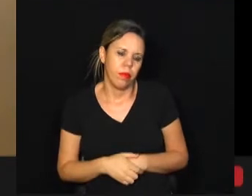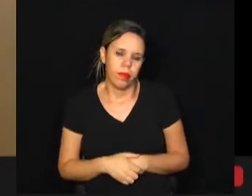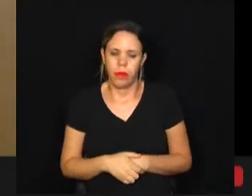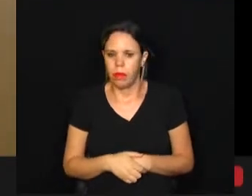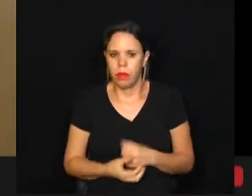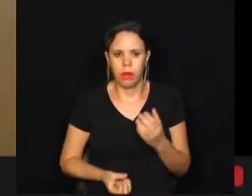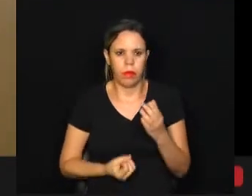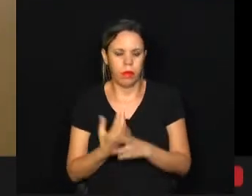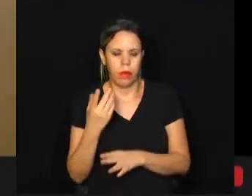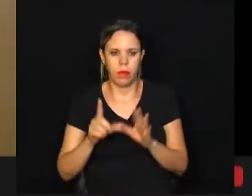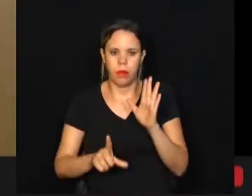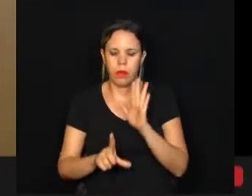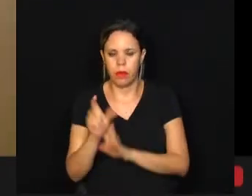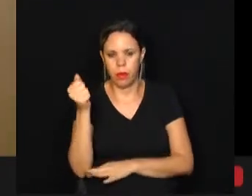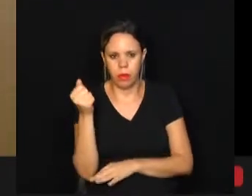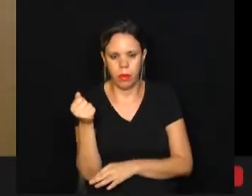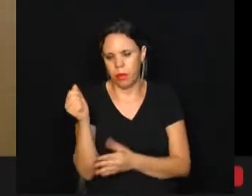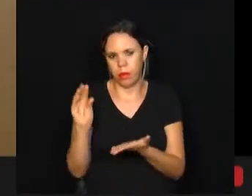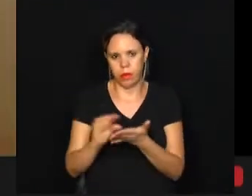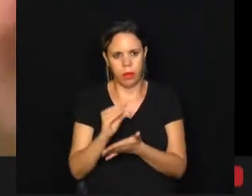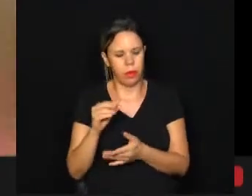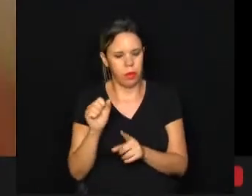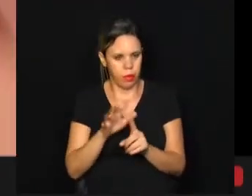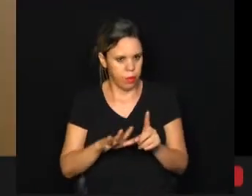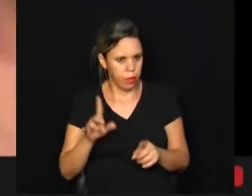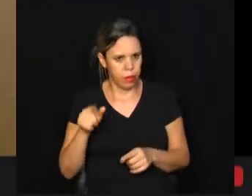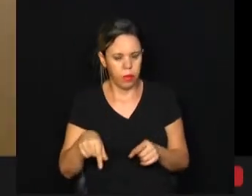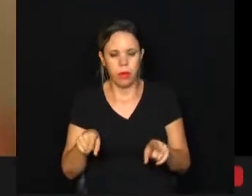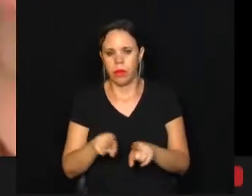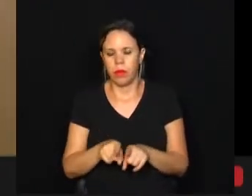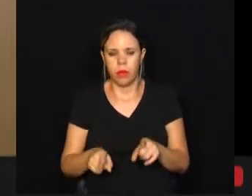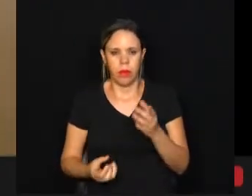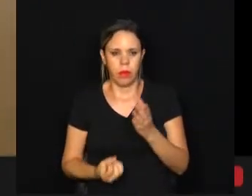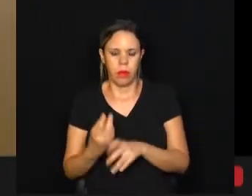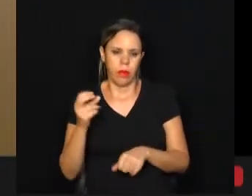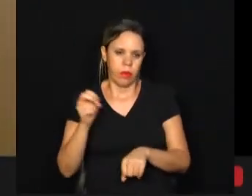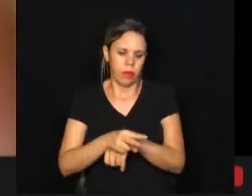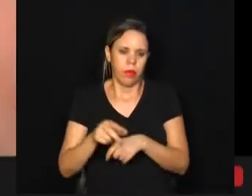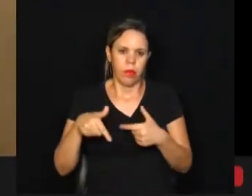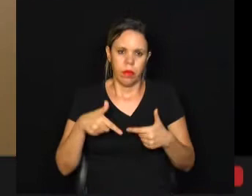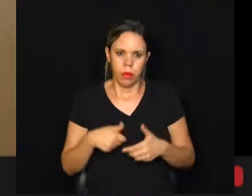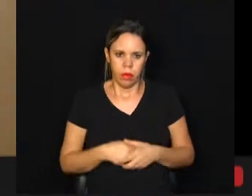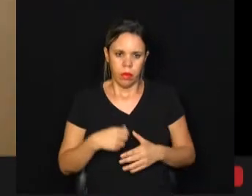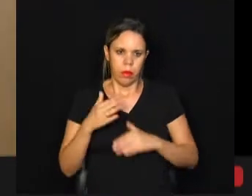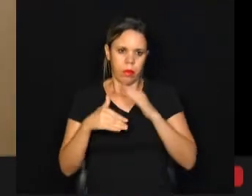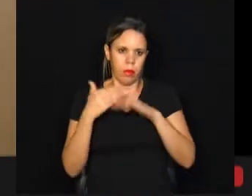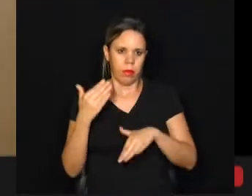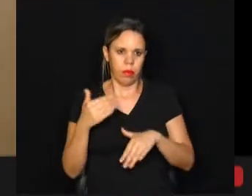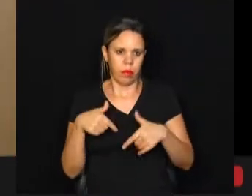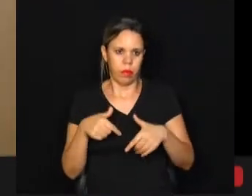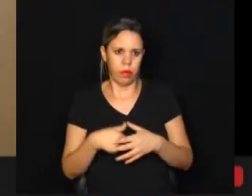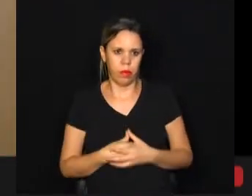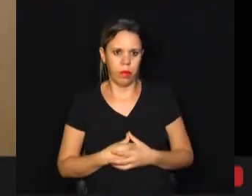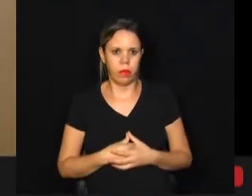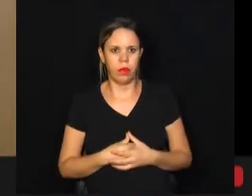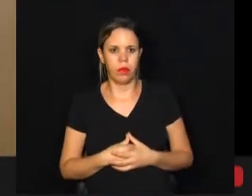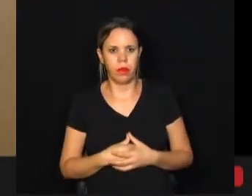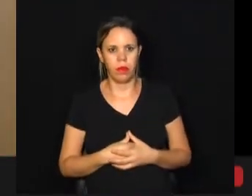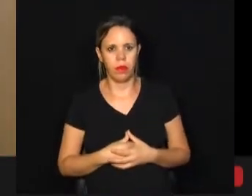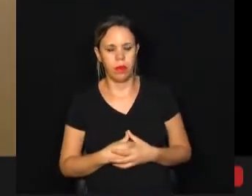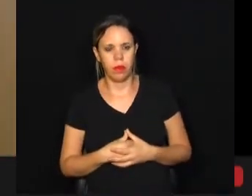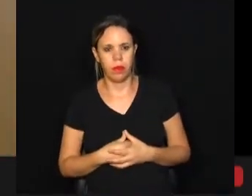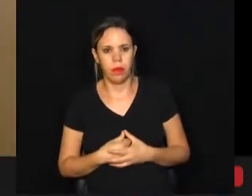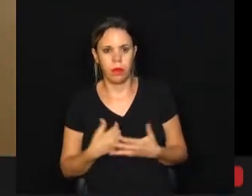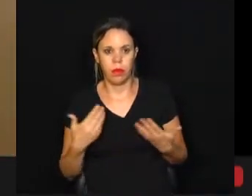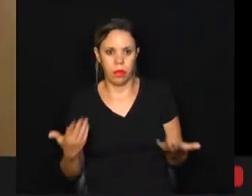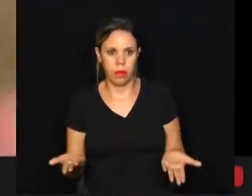girar esses recursos na sociedade é também gerar empregos e desenvolvimento de trabalho.